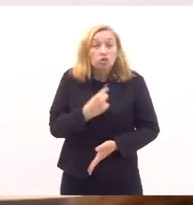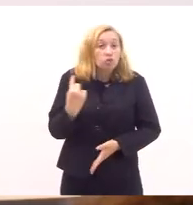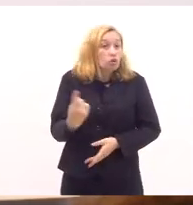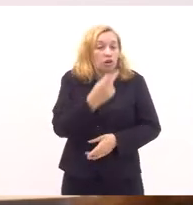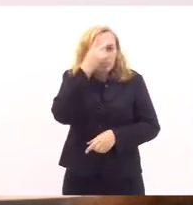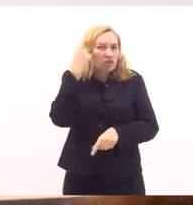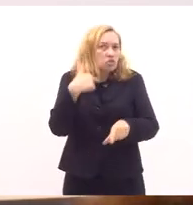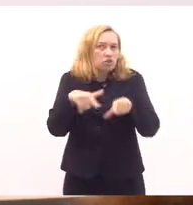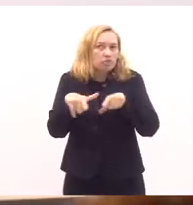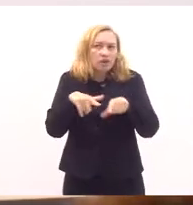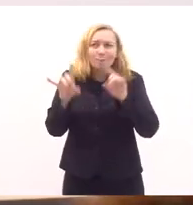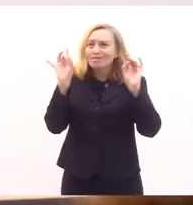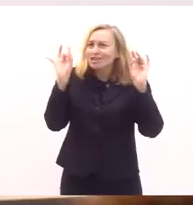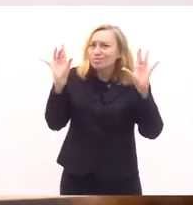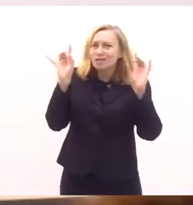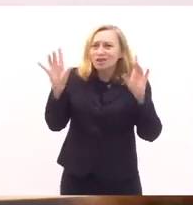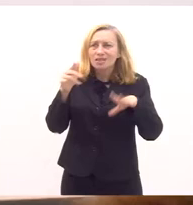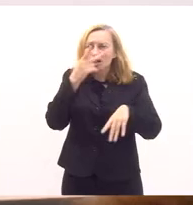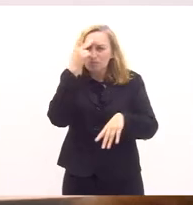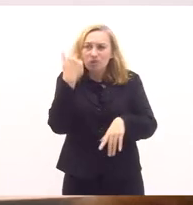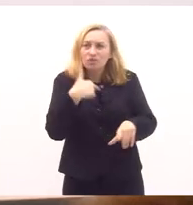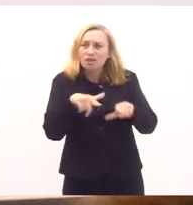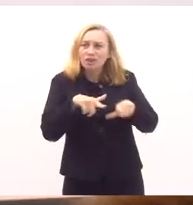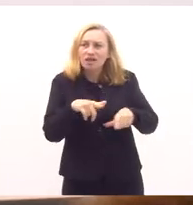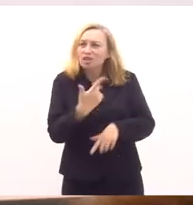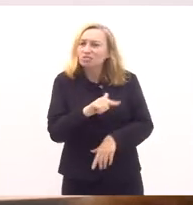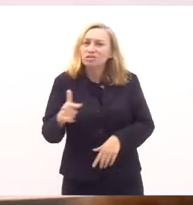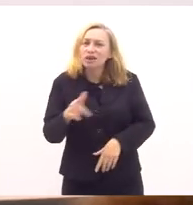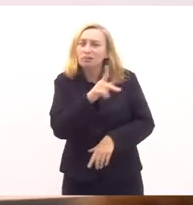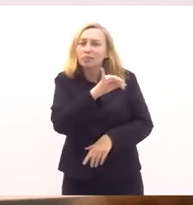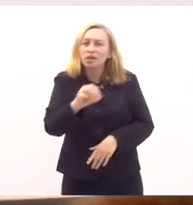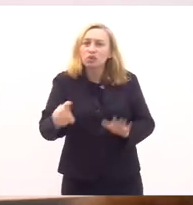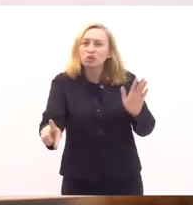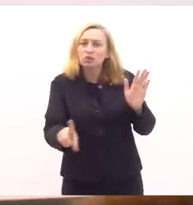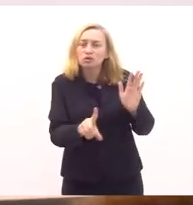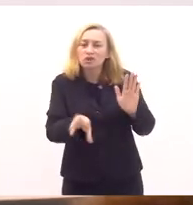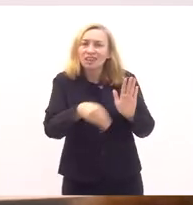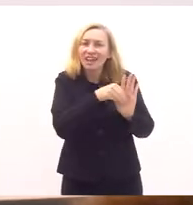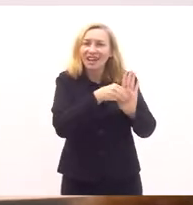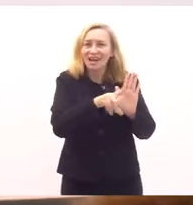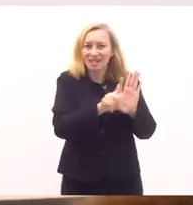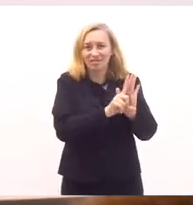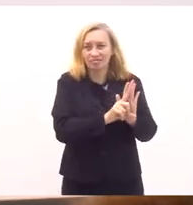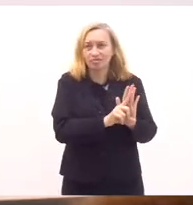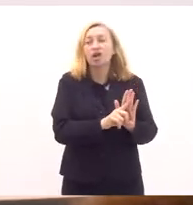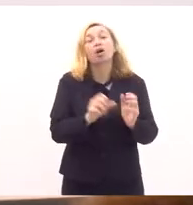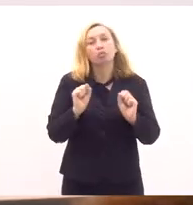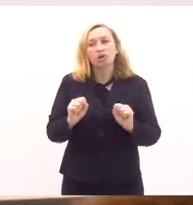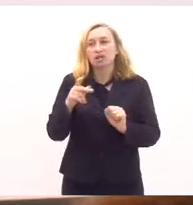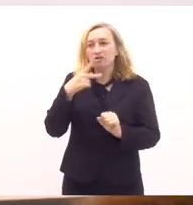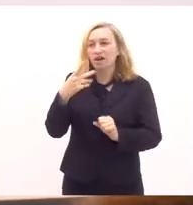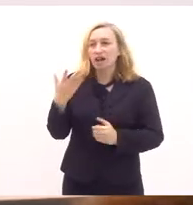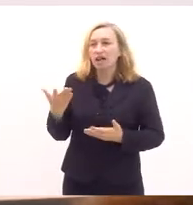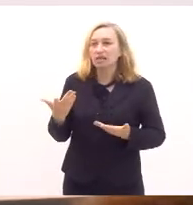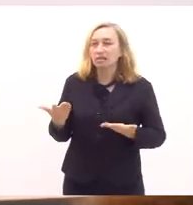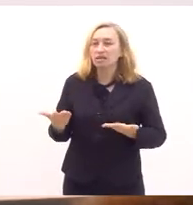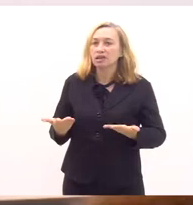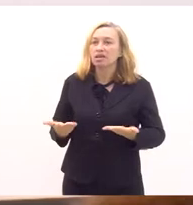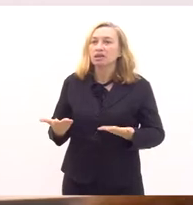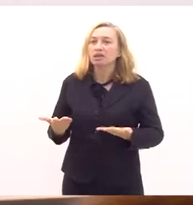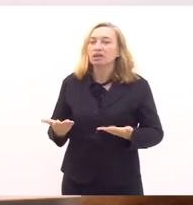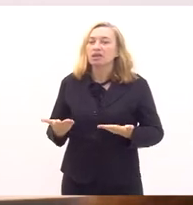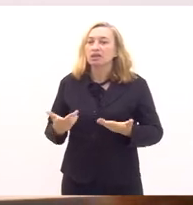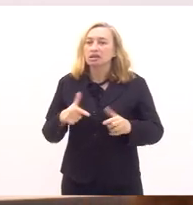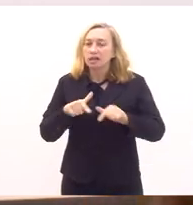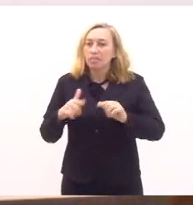trabalhadores, em especial dos trabalhadores que não têm piso definido em lei. Eu poderia falar um pouquinho das domésticas, mas como nós temos aqui presente